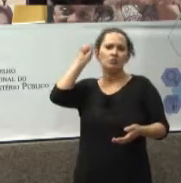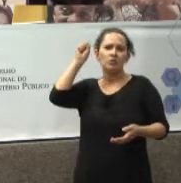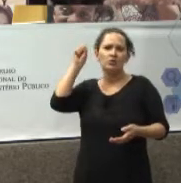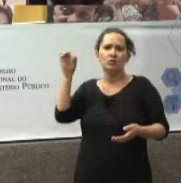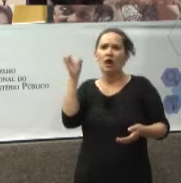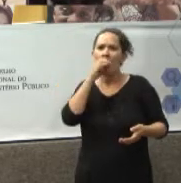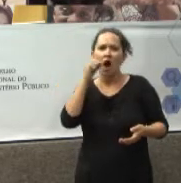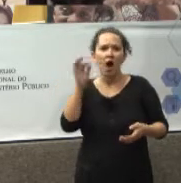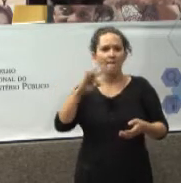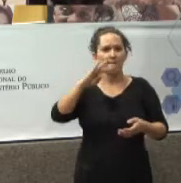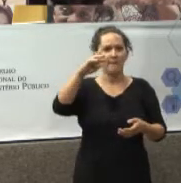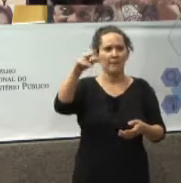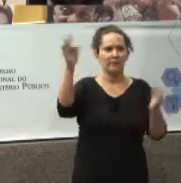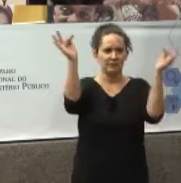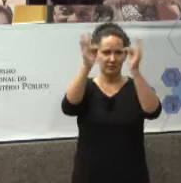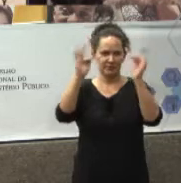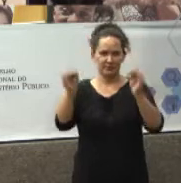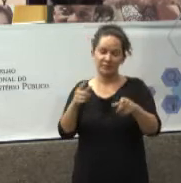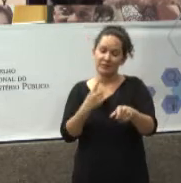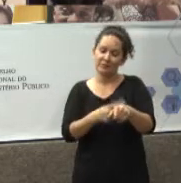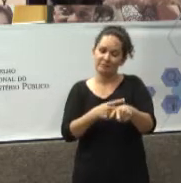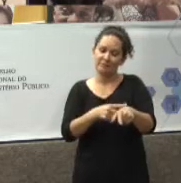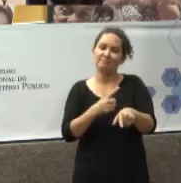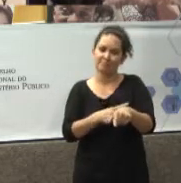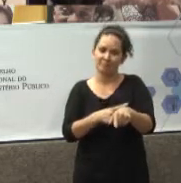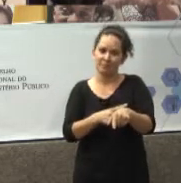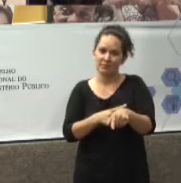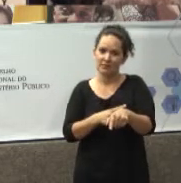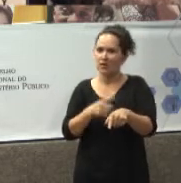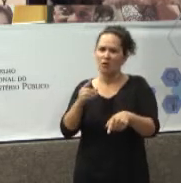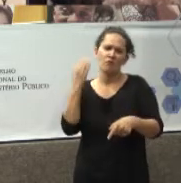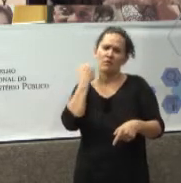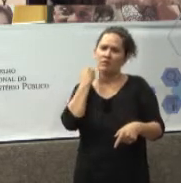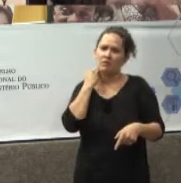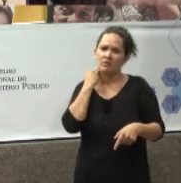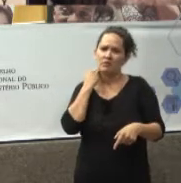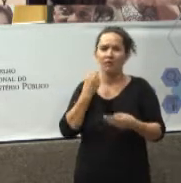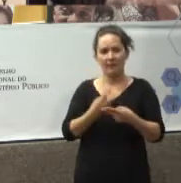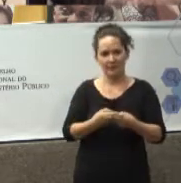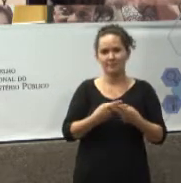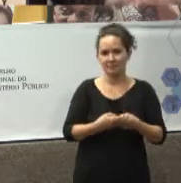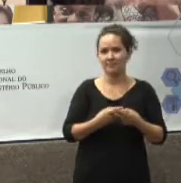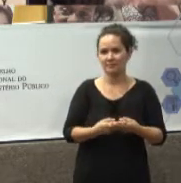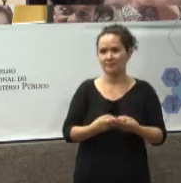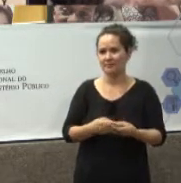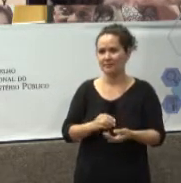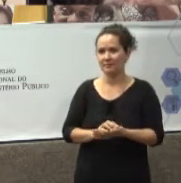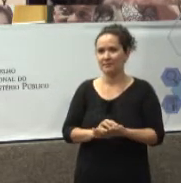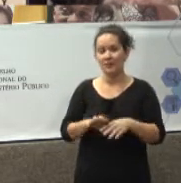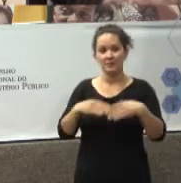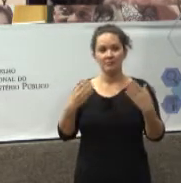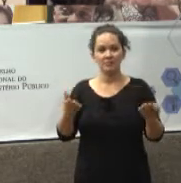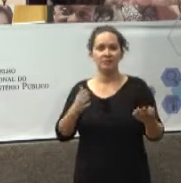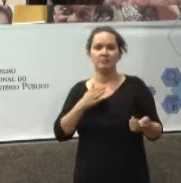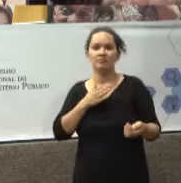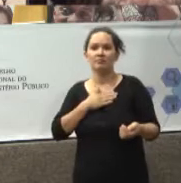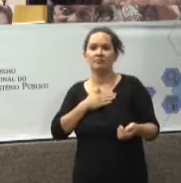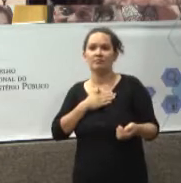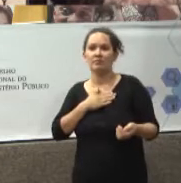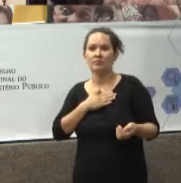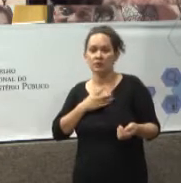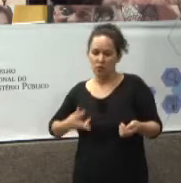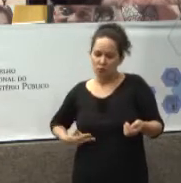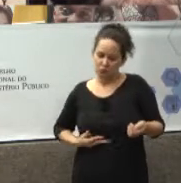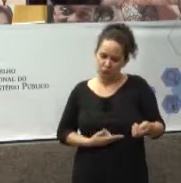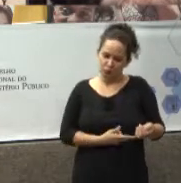felizes devido ao adiantado da hora então não vou cansar lhes a paciência pois bem eu sou cirurgião